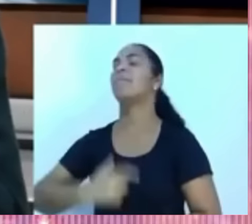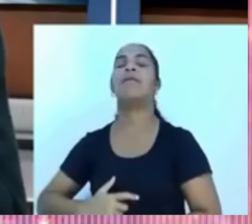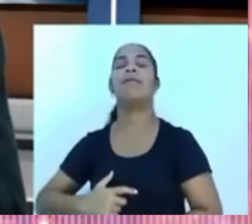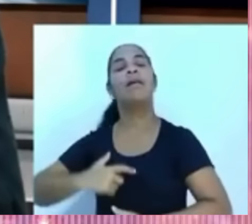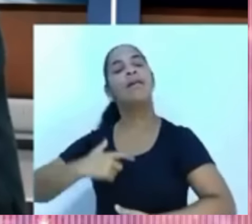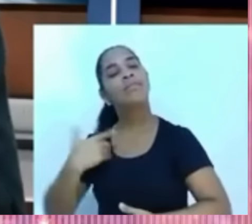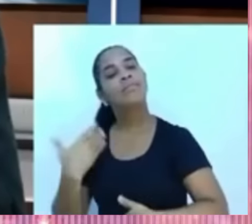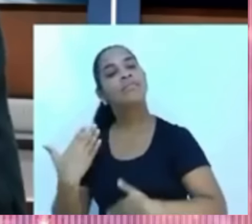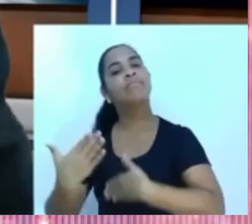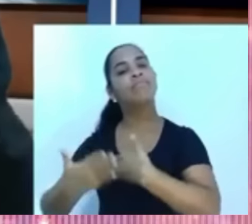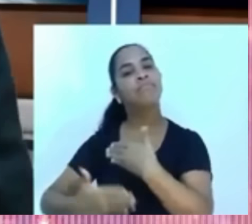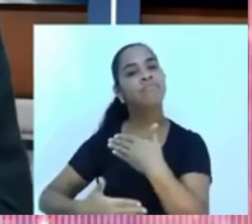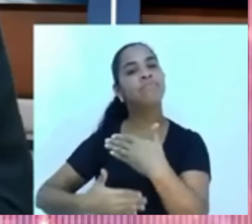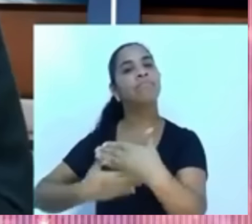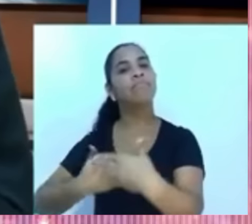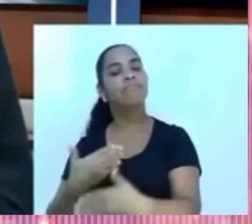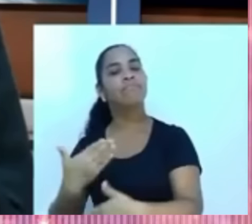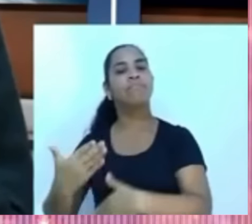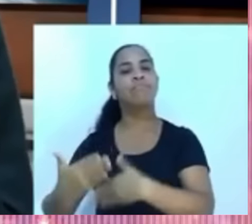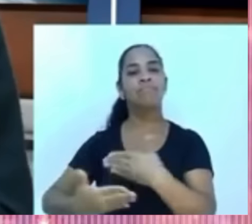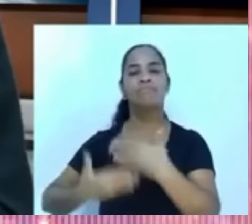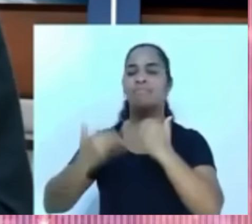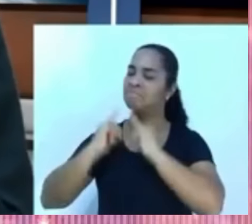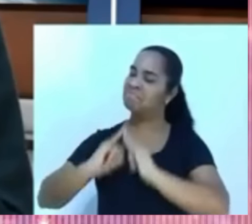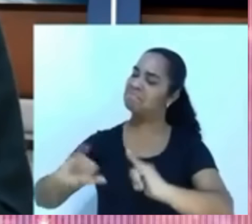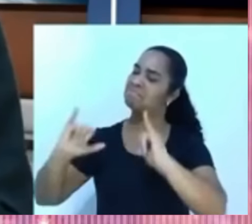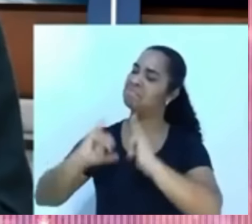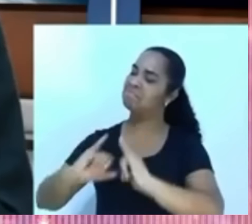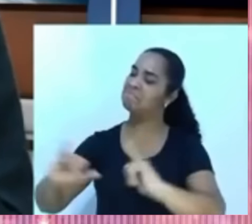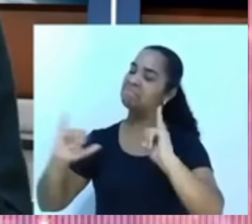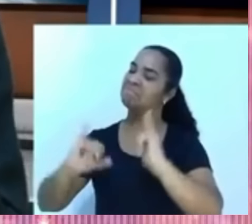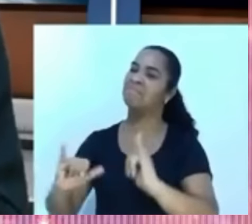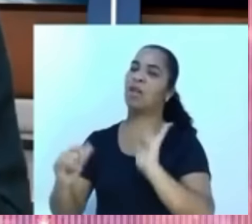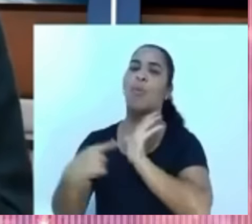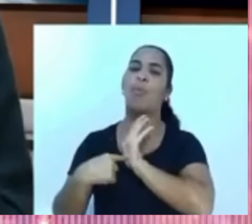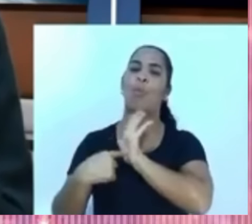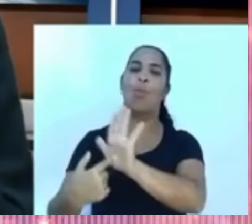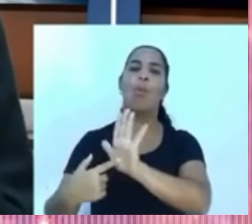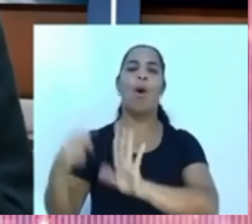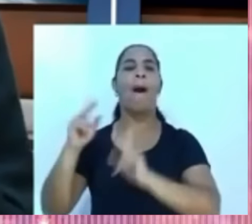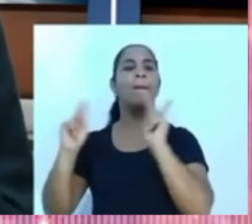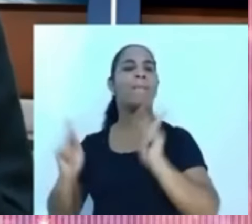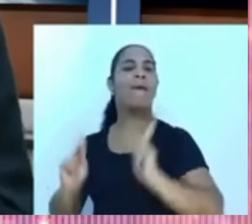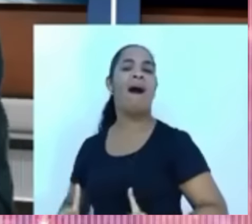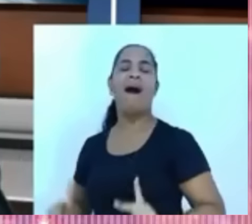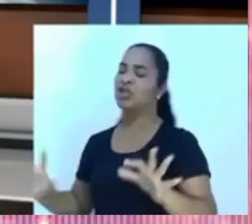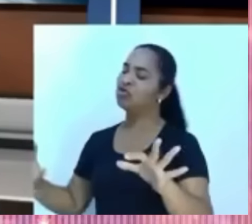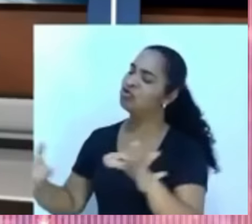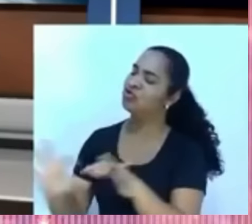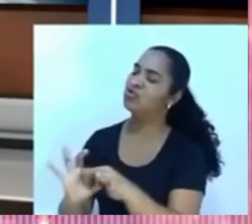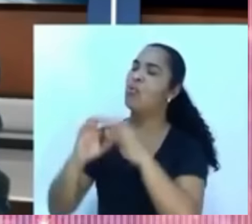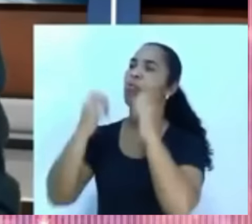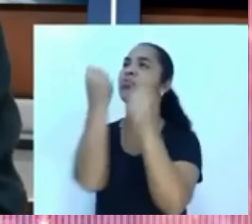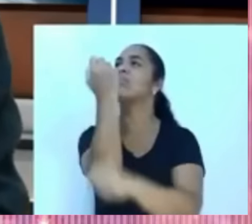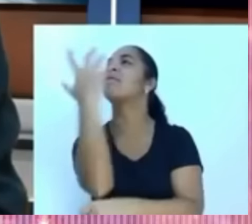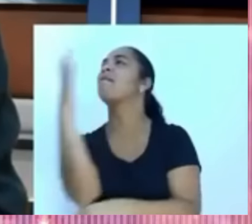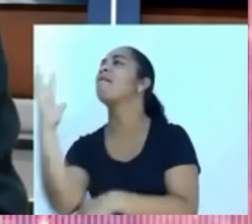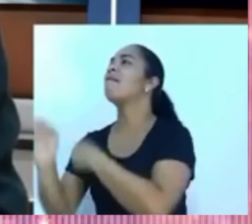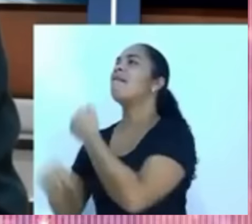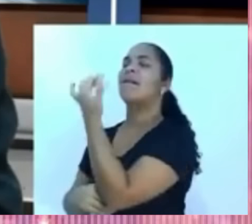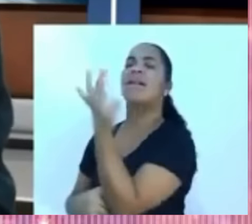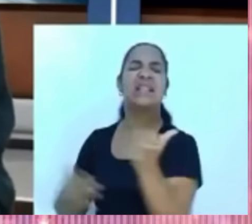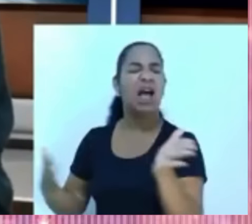a elaborar o que ele gostaria a paz a luz o irmão da natureza aquele que está ao lado da